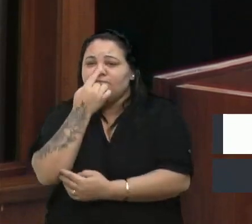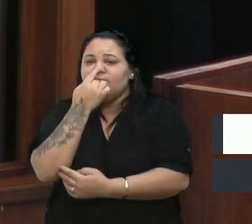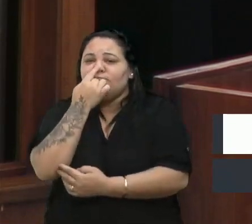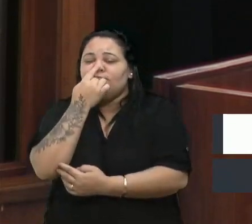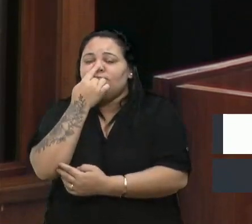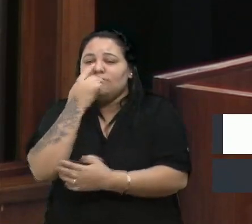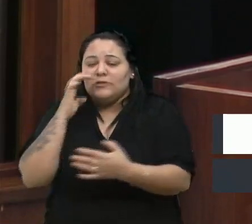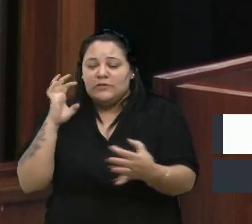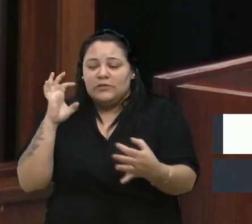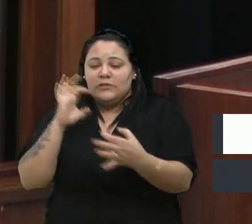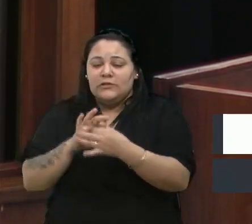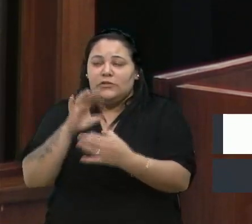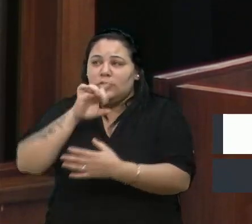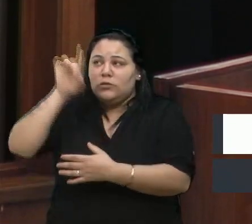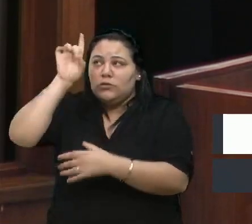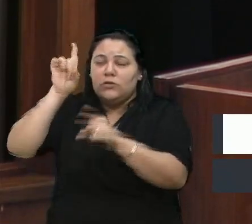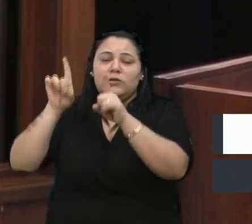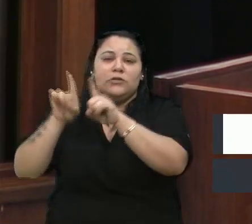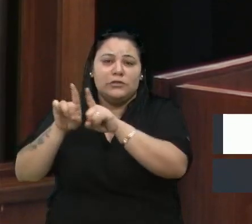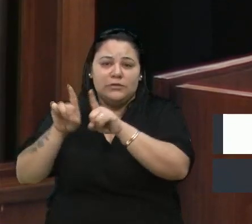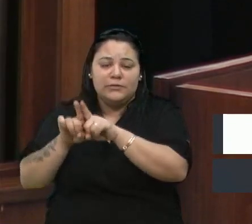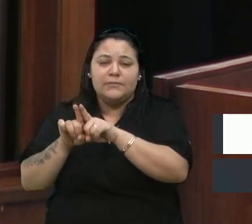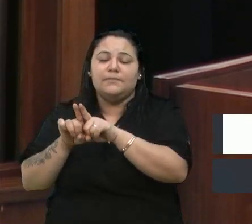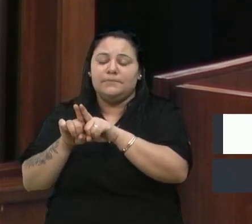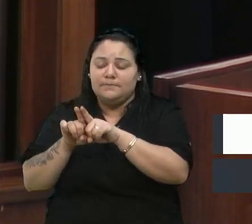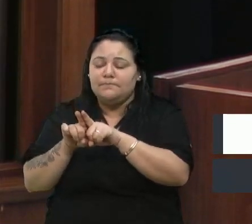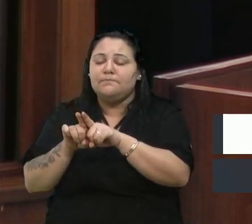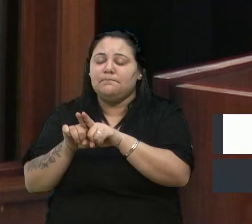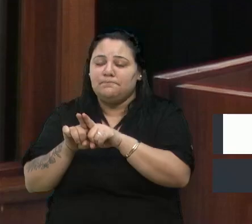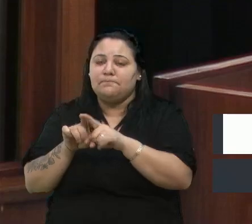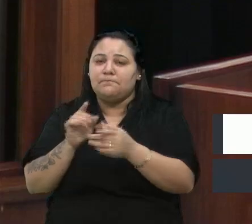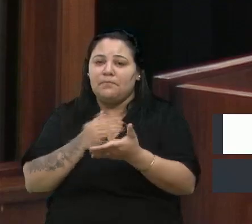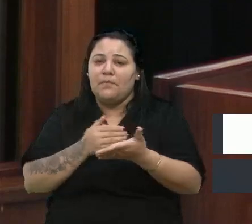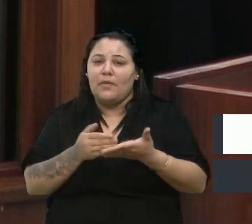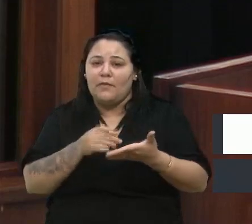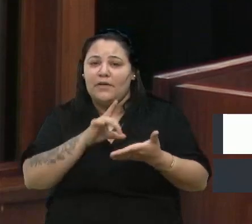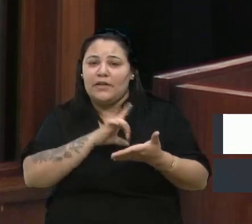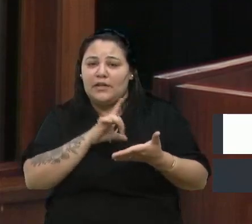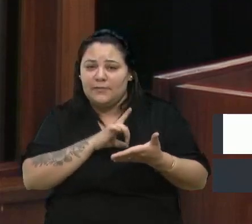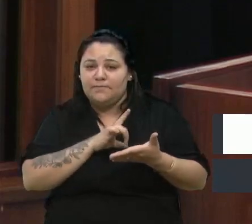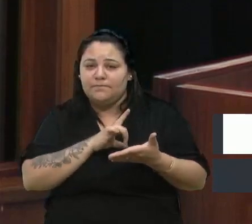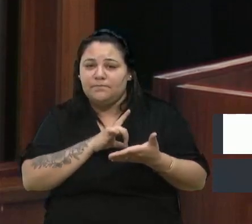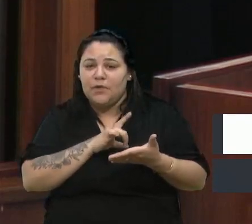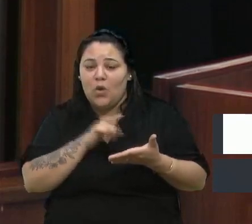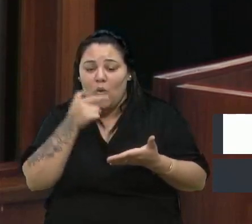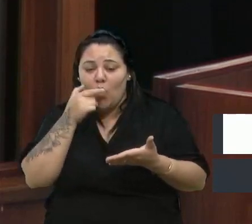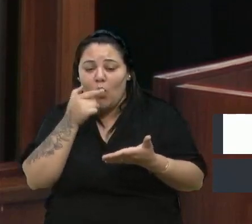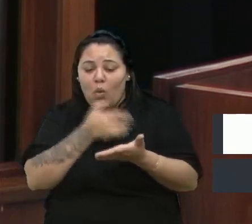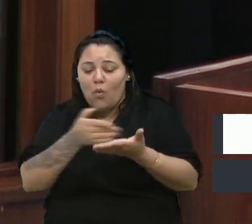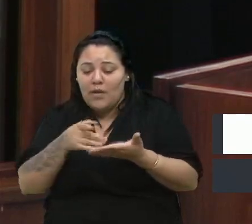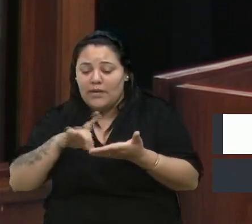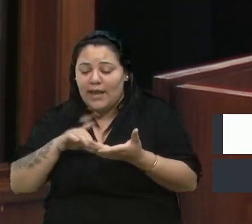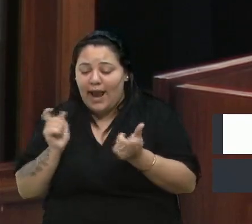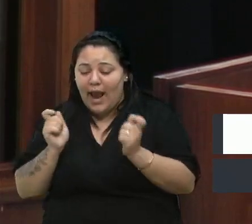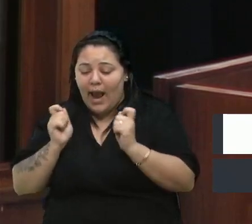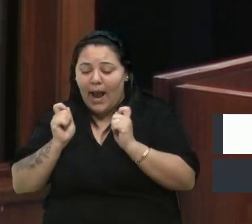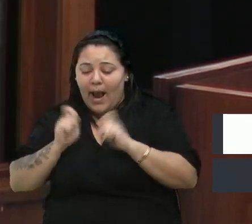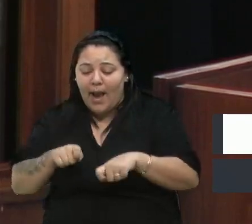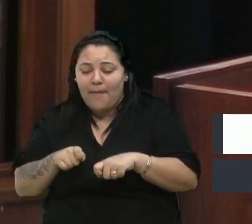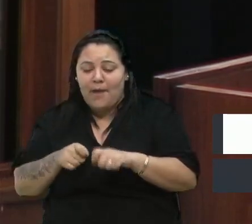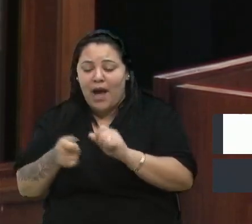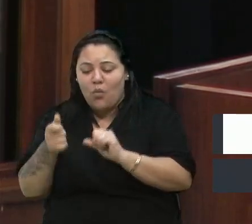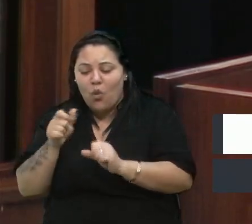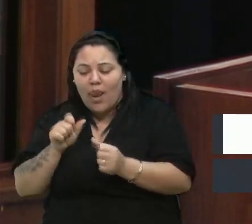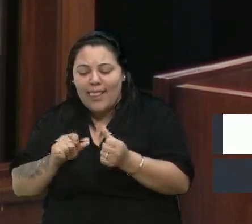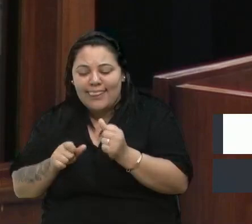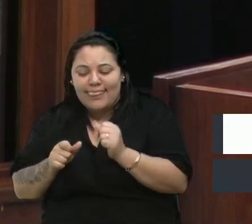a ganhar afinidade, nós vamos ganhando também credibilidade nos corações, e aí a gente